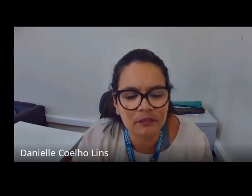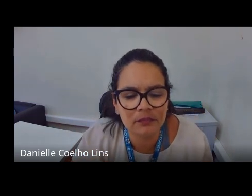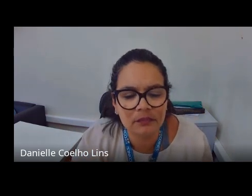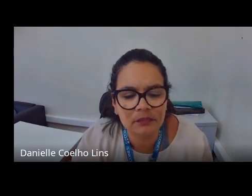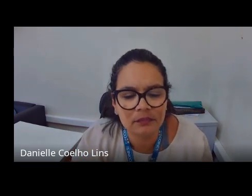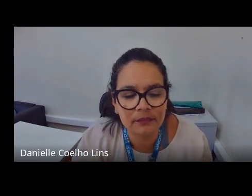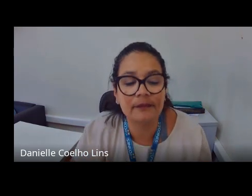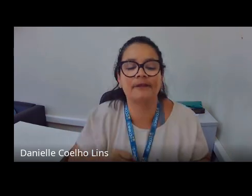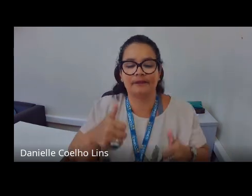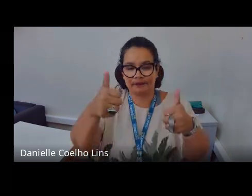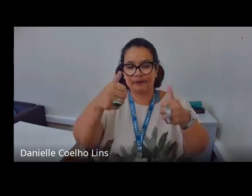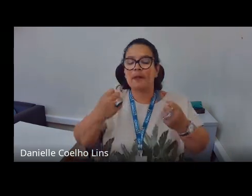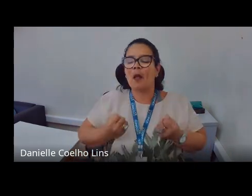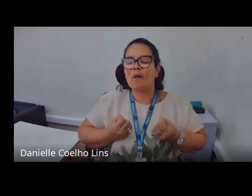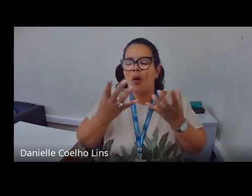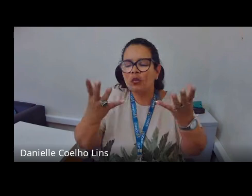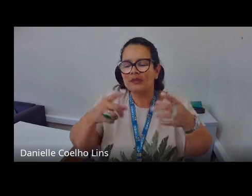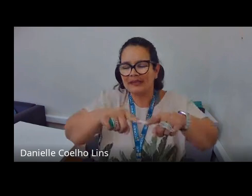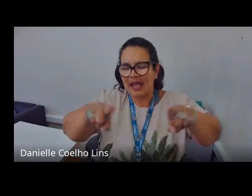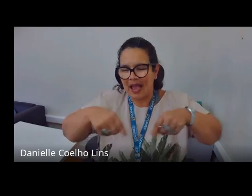um somatório total,